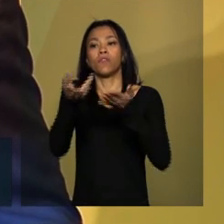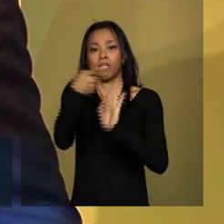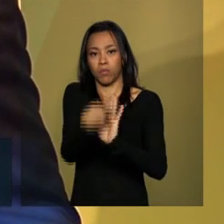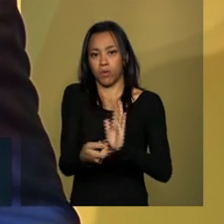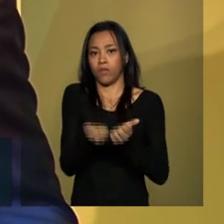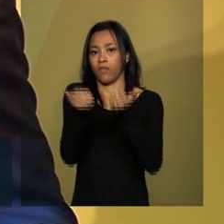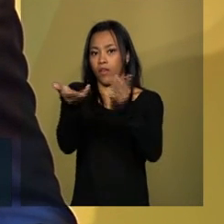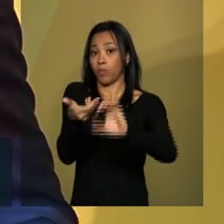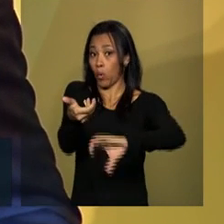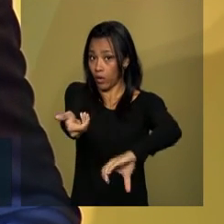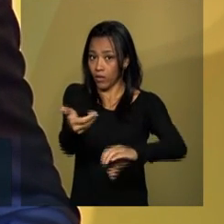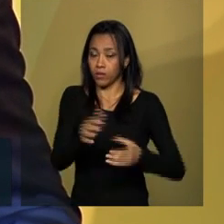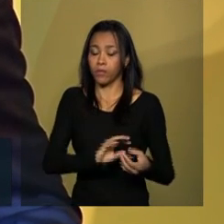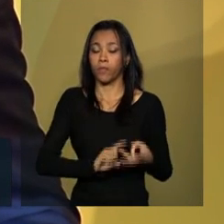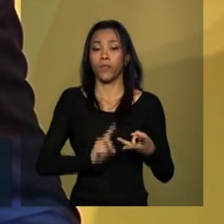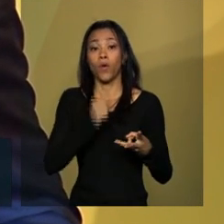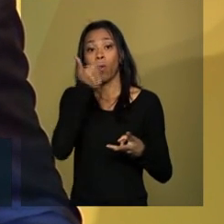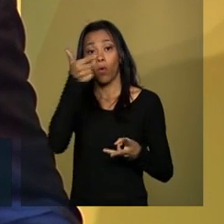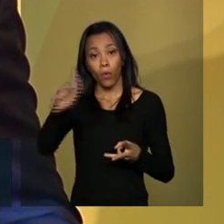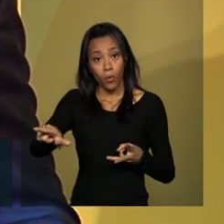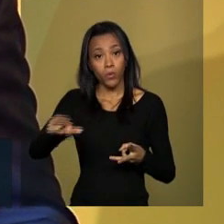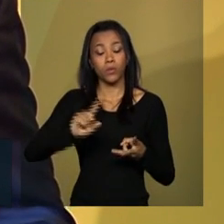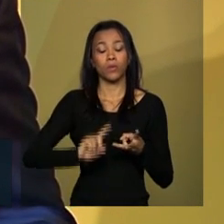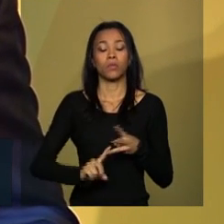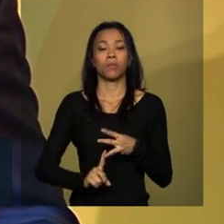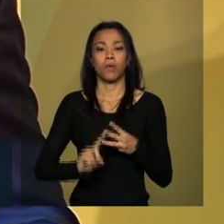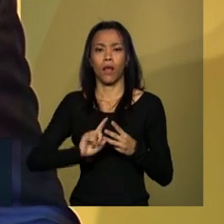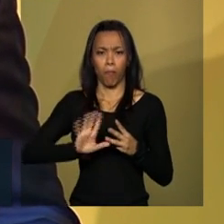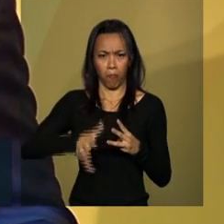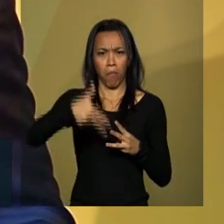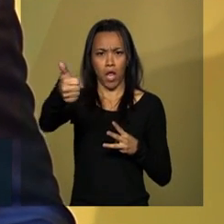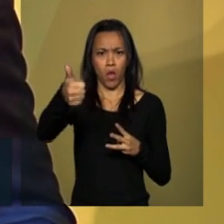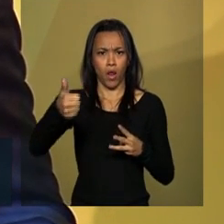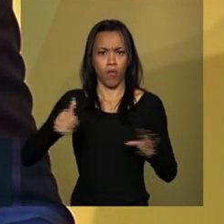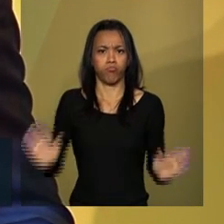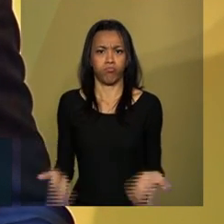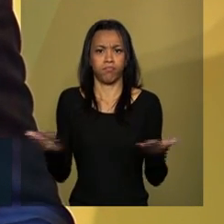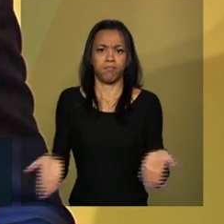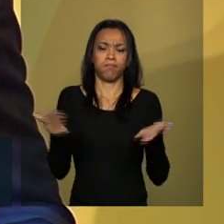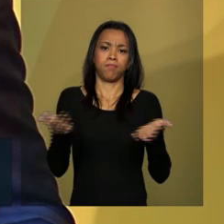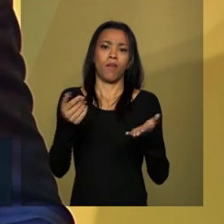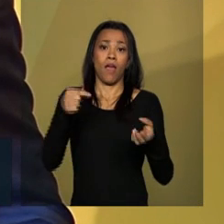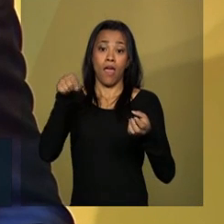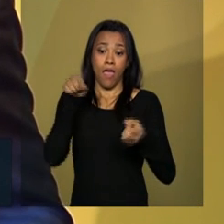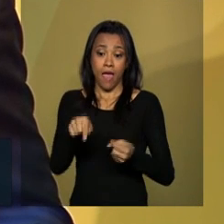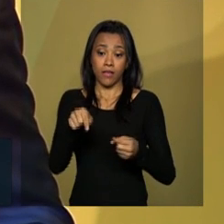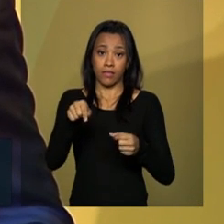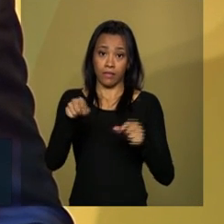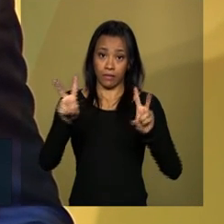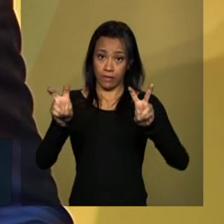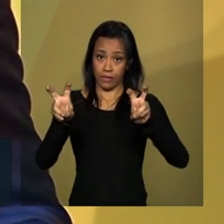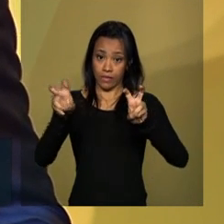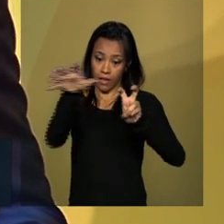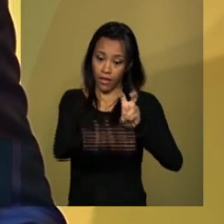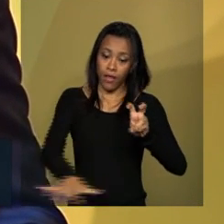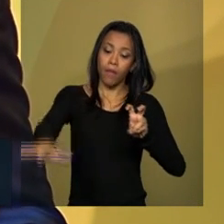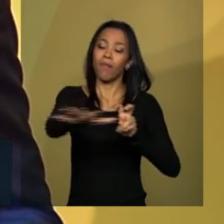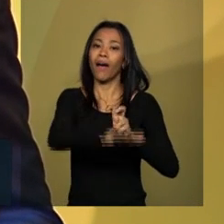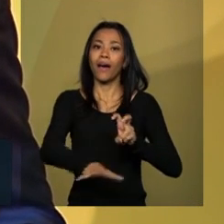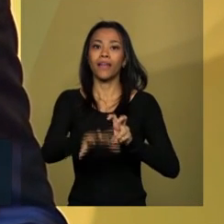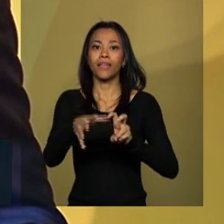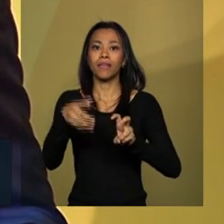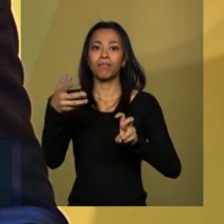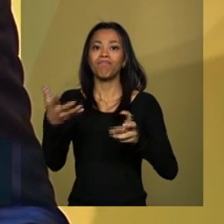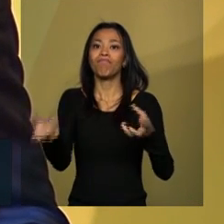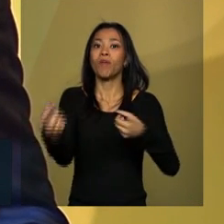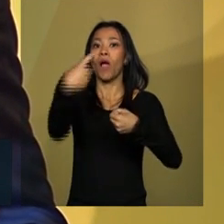integração. O terceiro canal para aumentar a produtividade é inovação. Esta é uma área na qual nós antecipamos maior cooperação